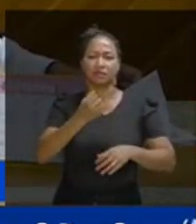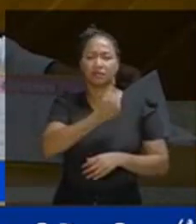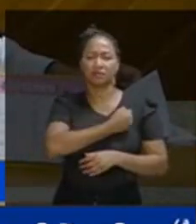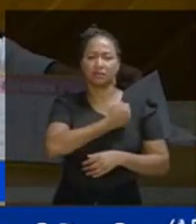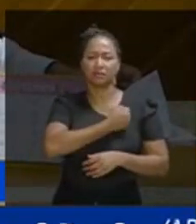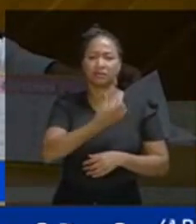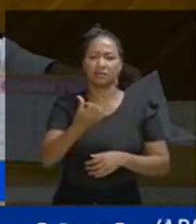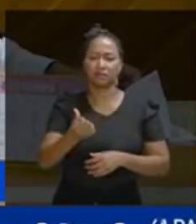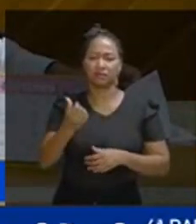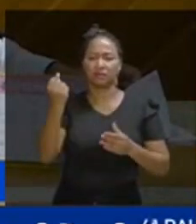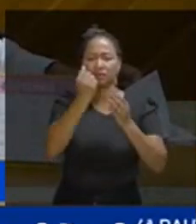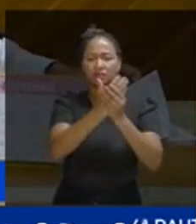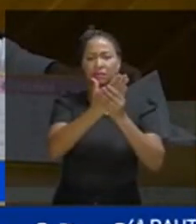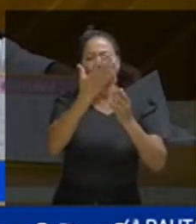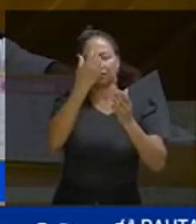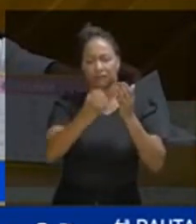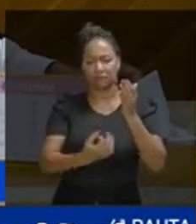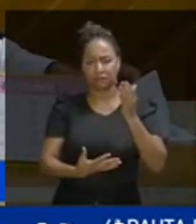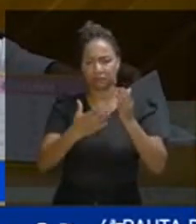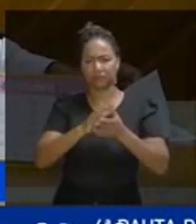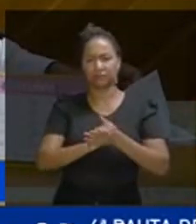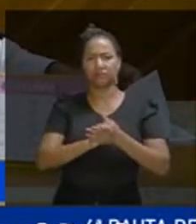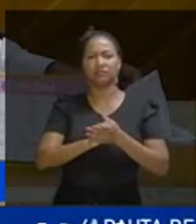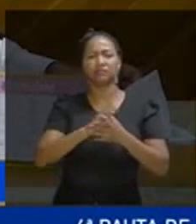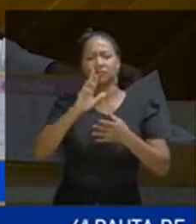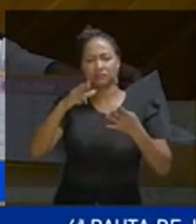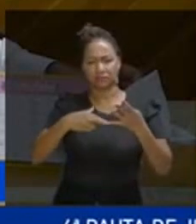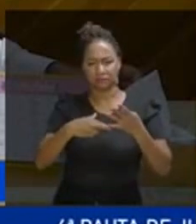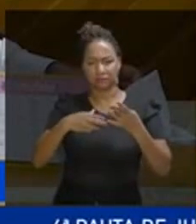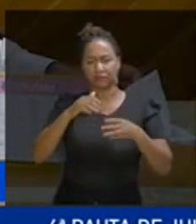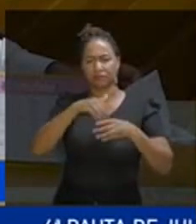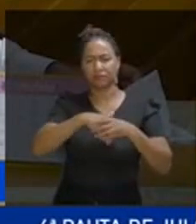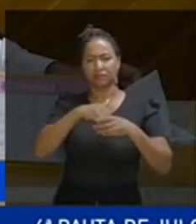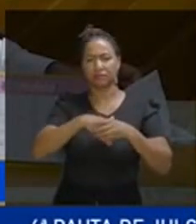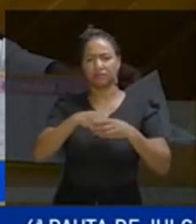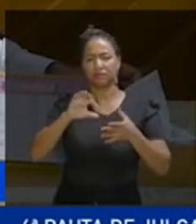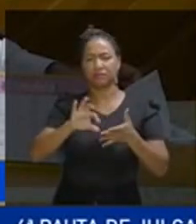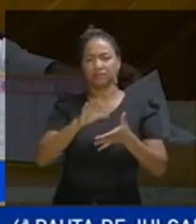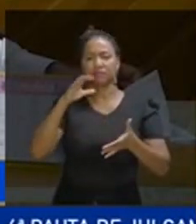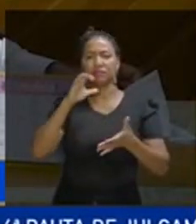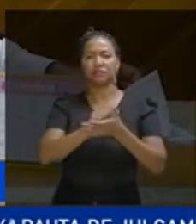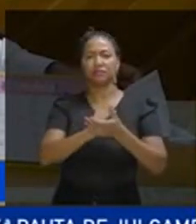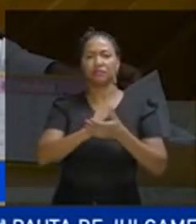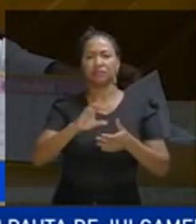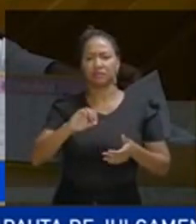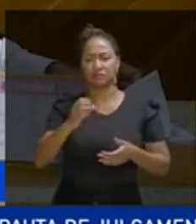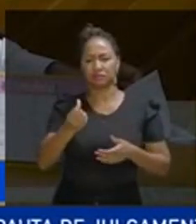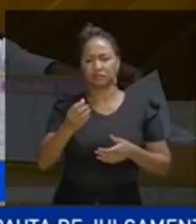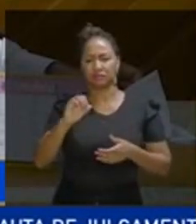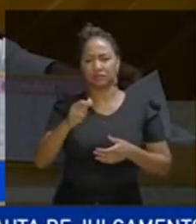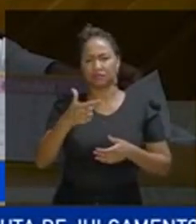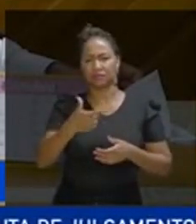6 da pauta, embargos de declaração no recurso eleitoral no requerimento de registro de candidatura